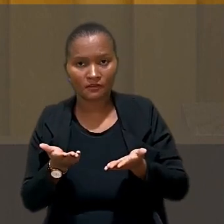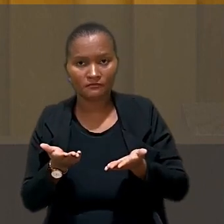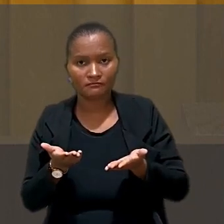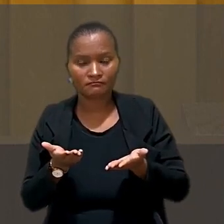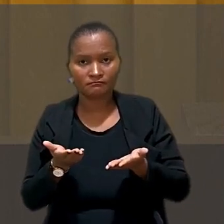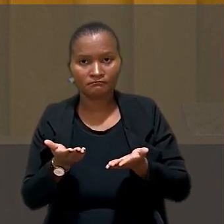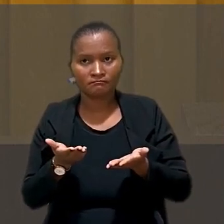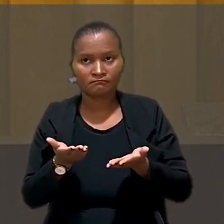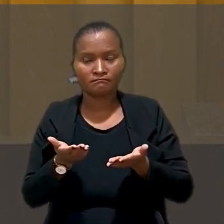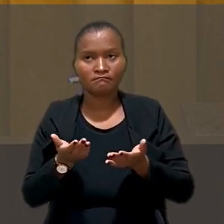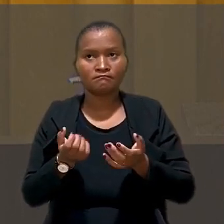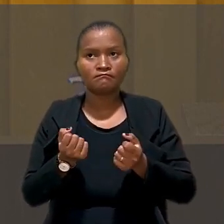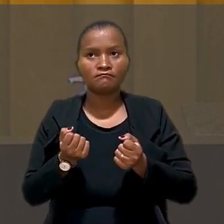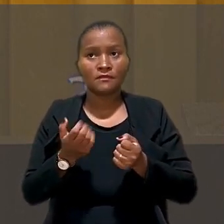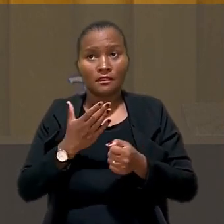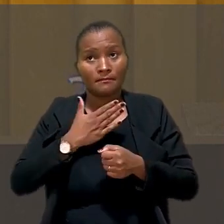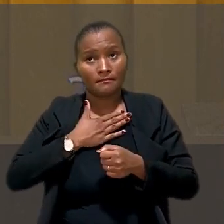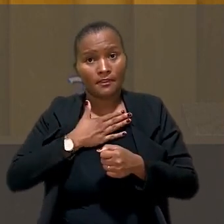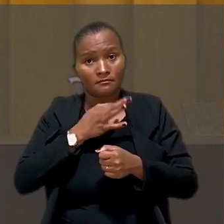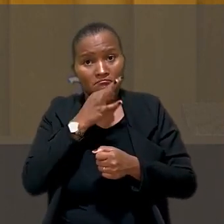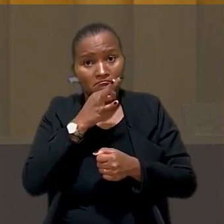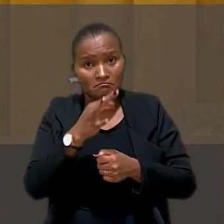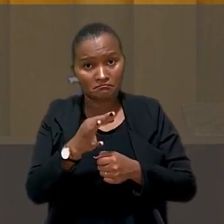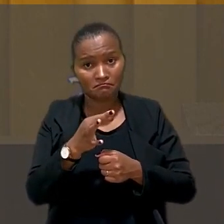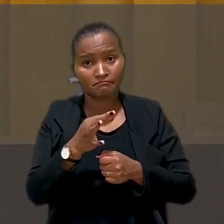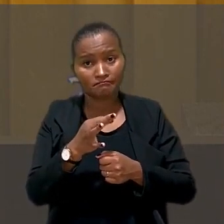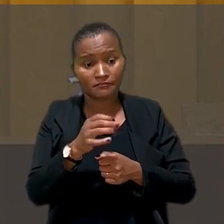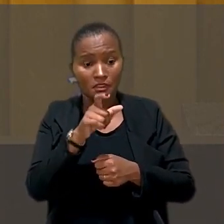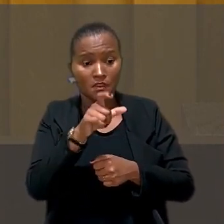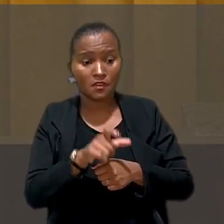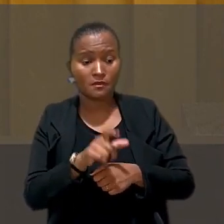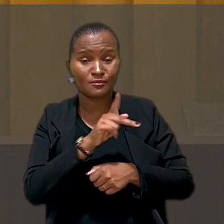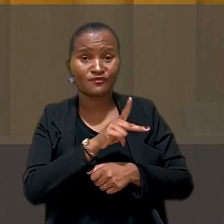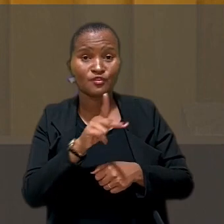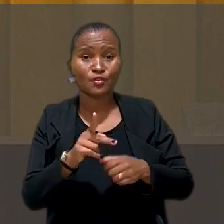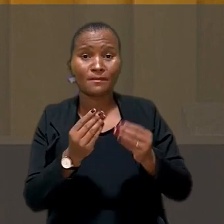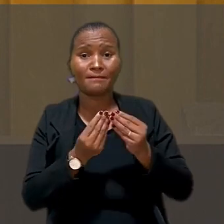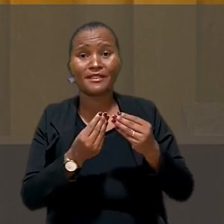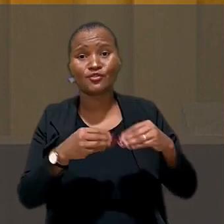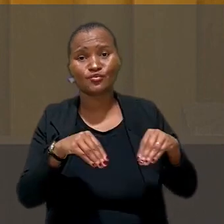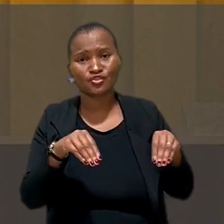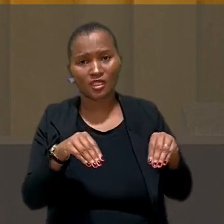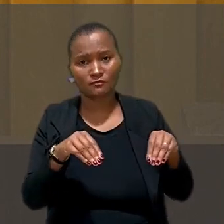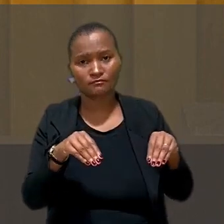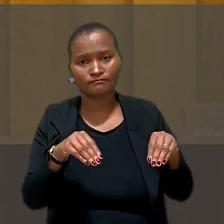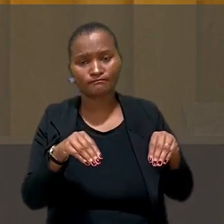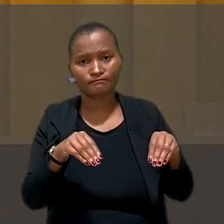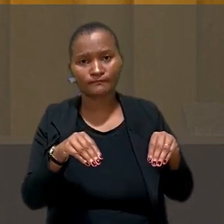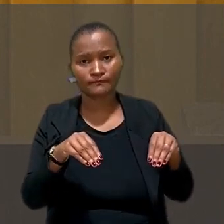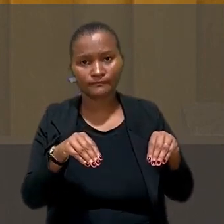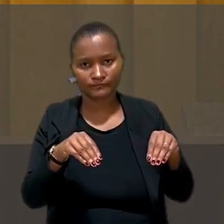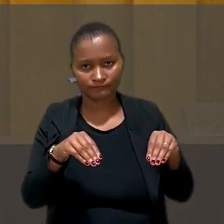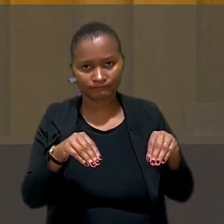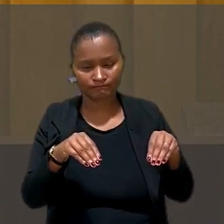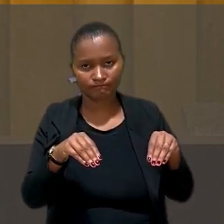efetivamente fica, a meu ver, prejudicado